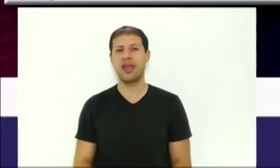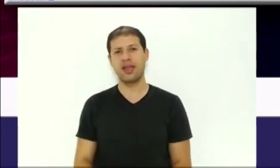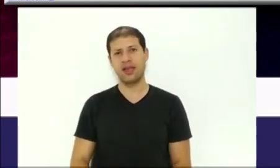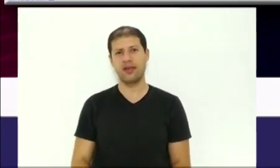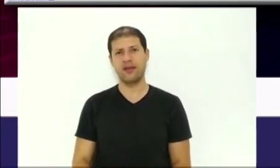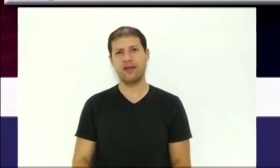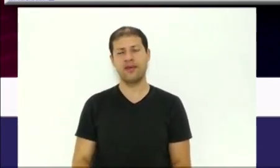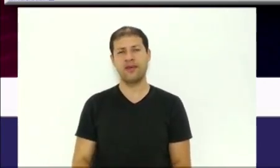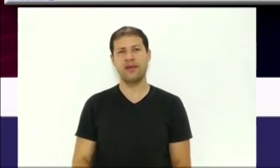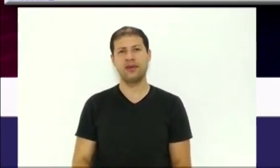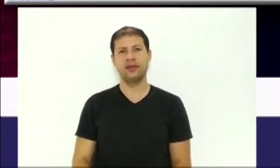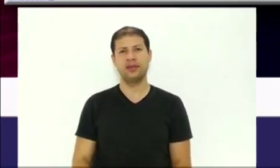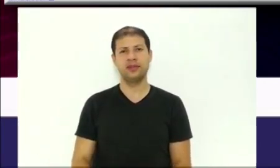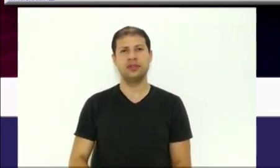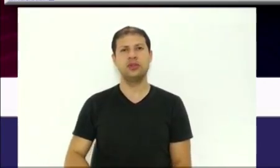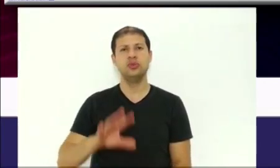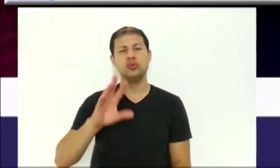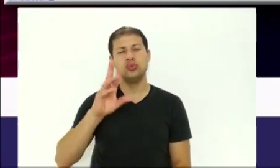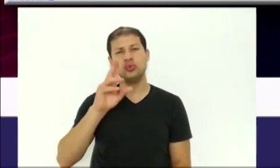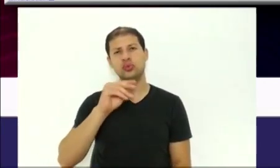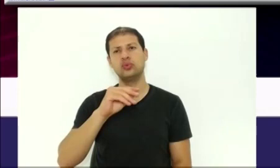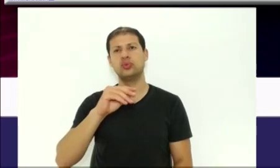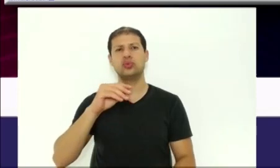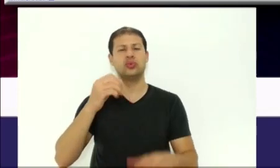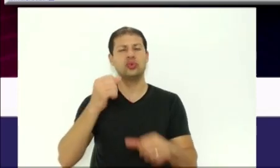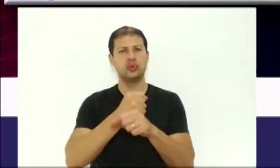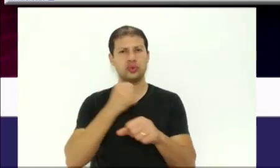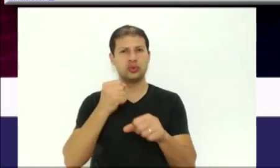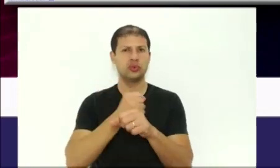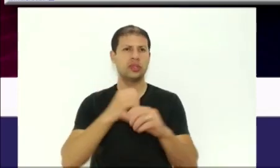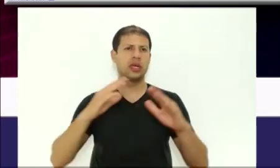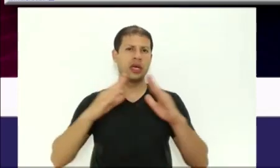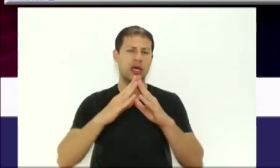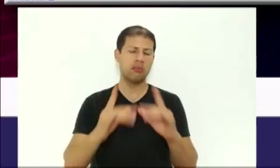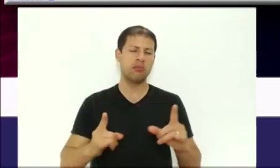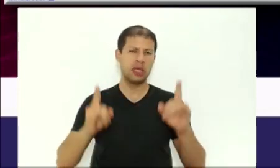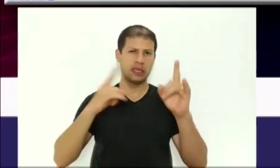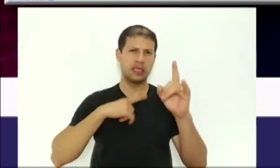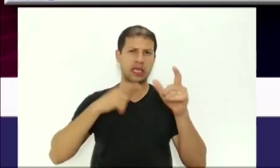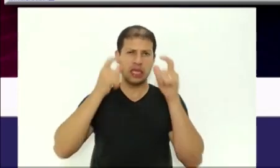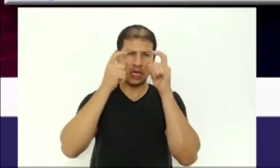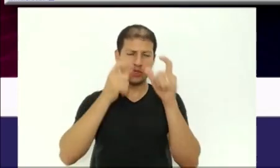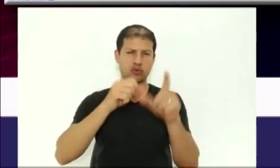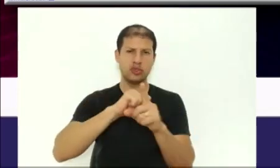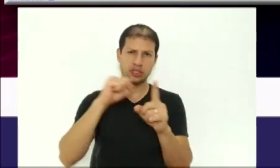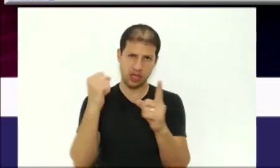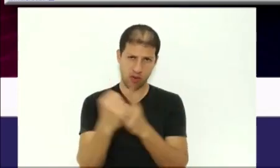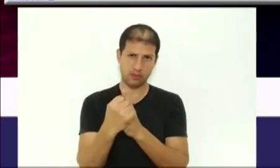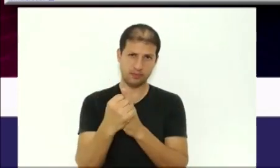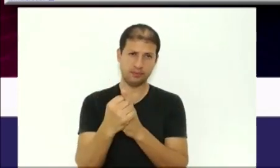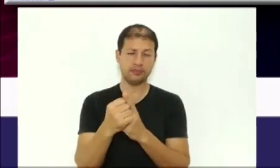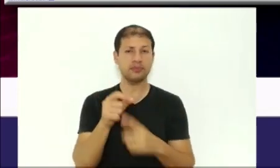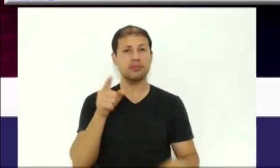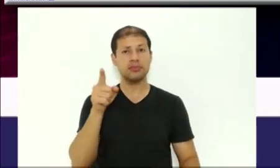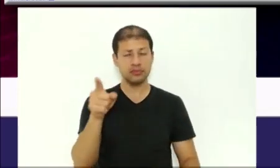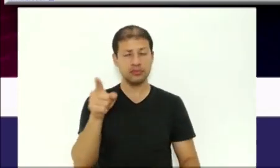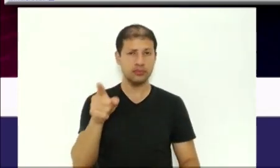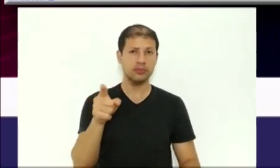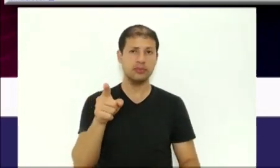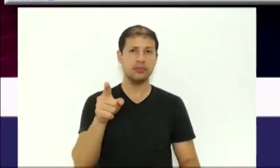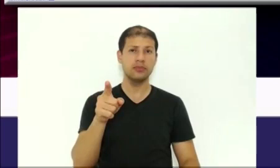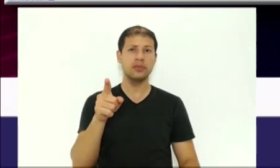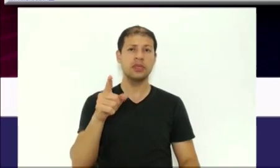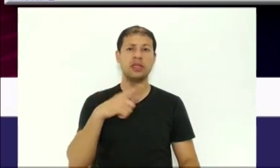todos os empreendimentos que têm a conotação de interesse social, eles já têm